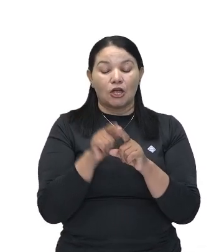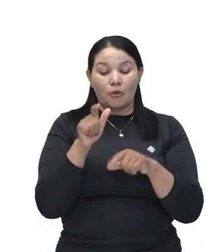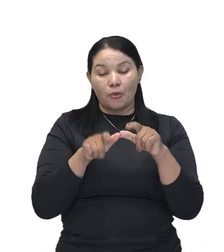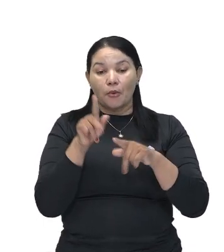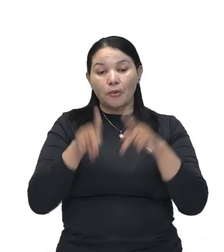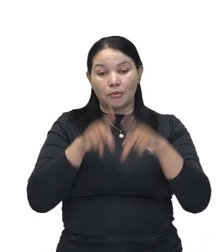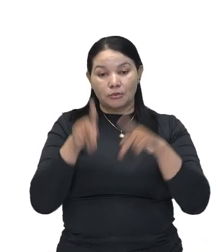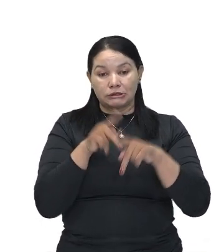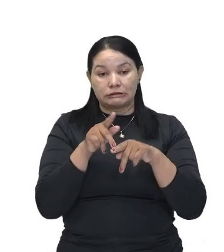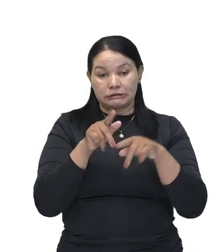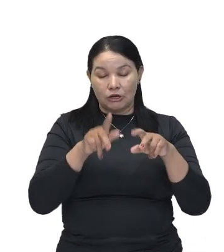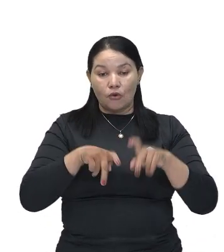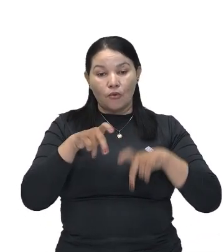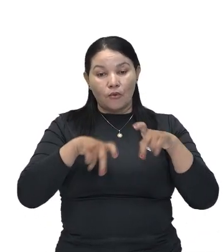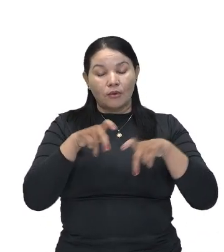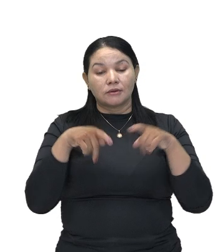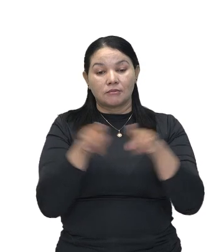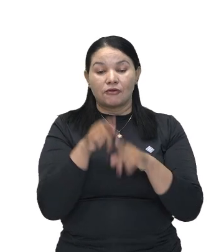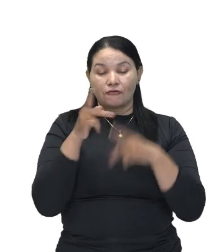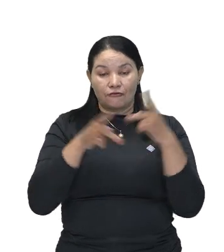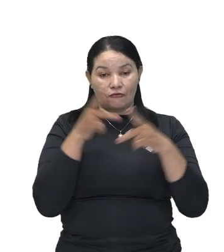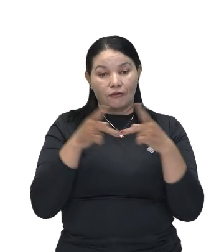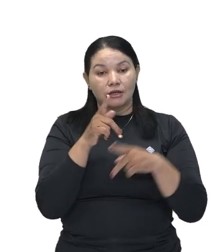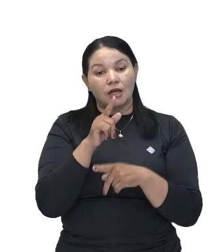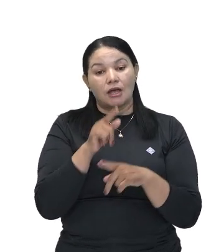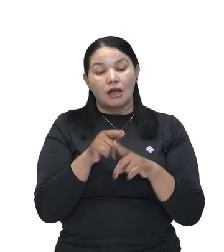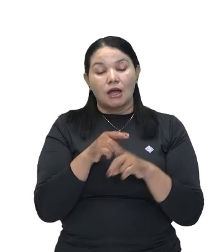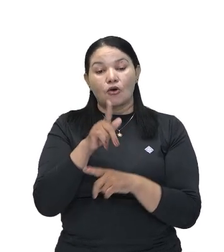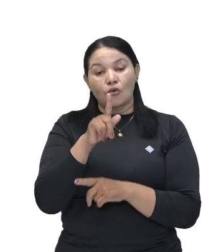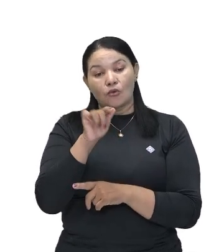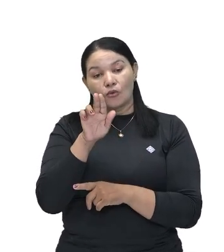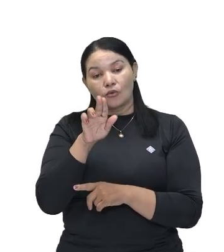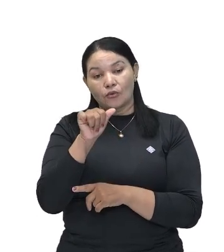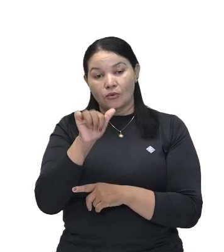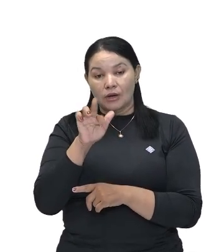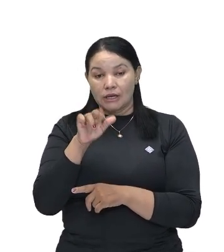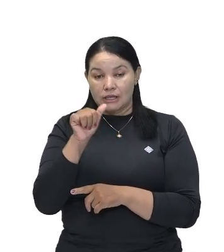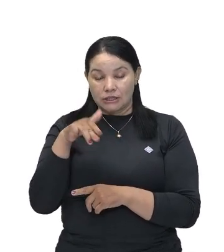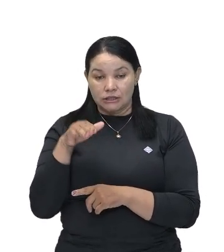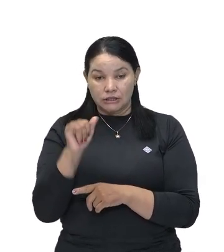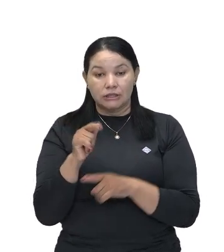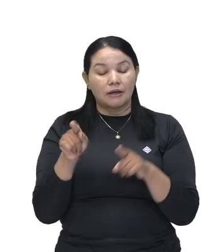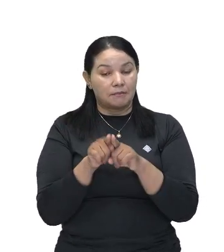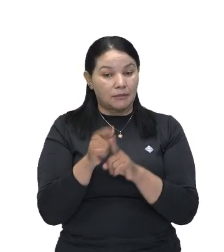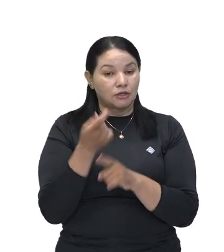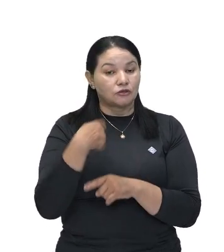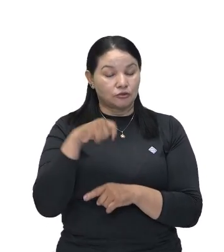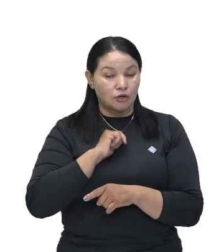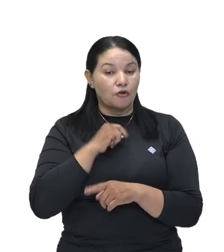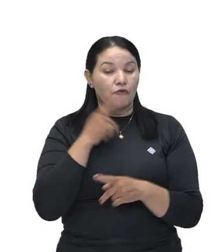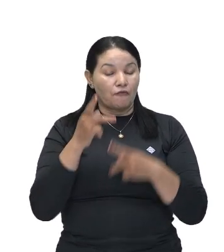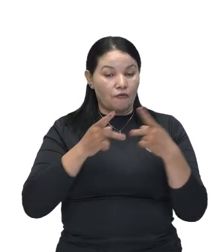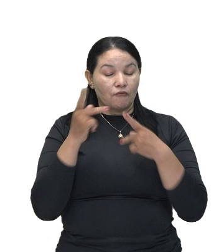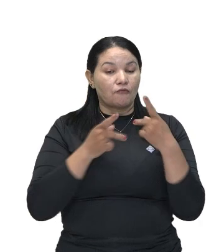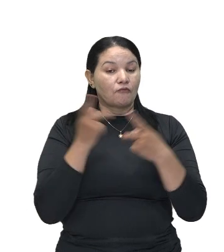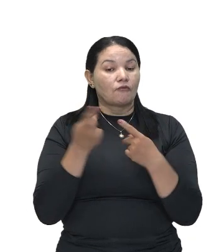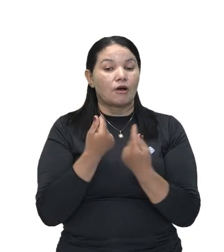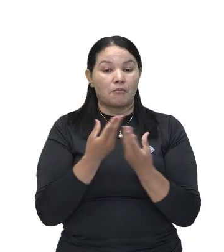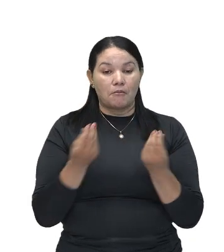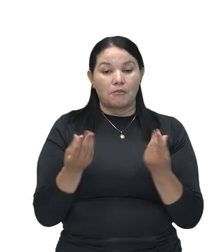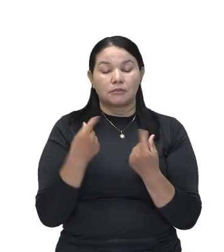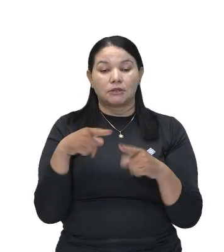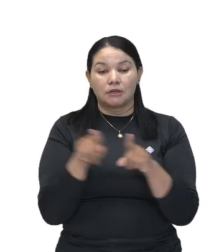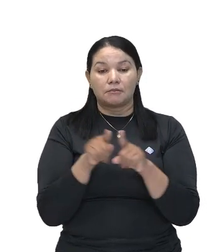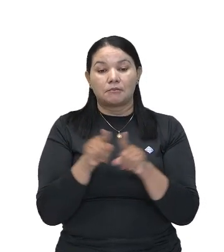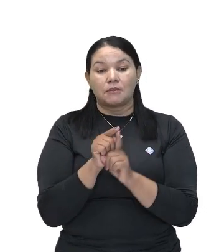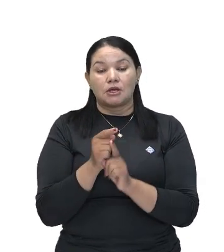fala-se muito o guarani, mas o espanhol também é uma língua bastante falada no Paraguai. O sistema de governo